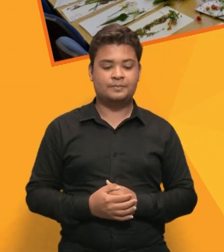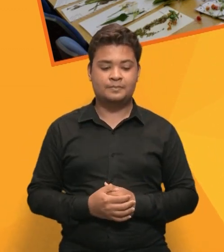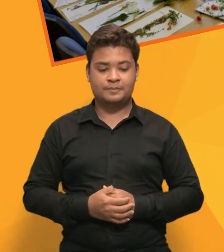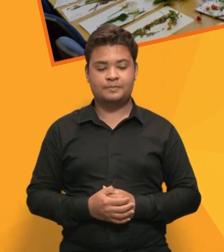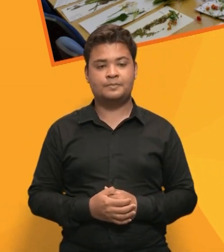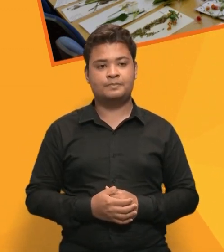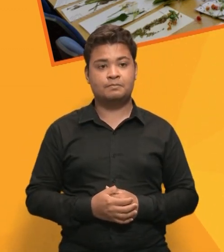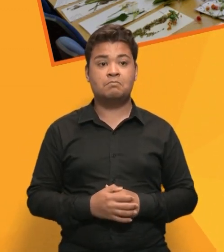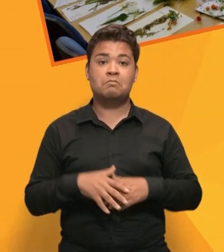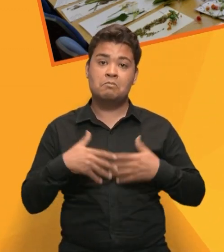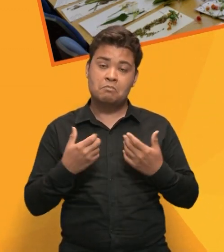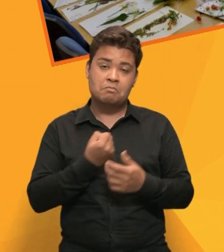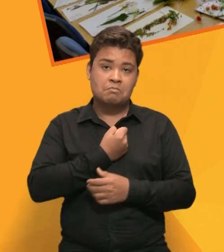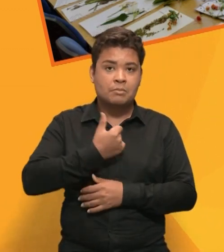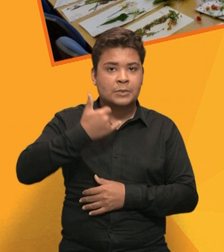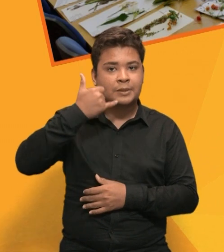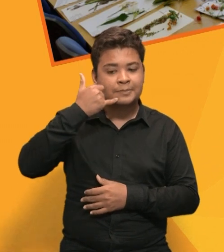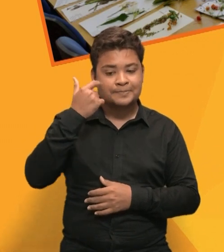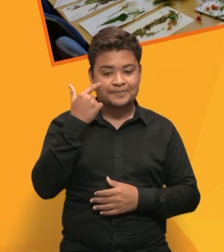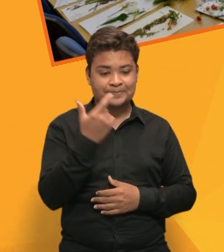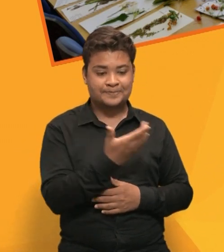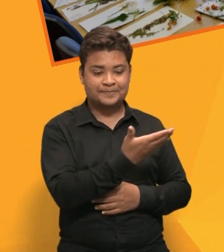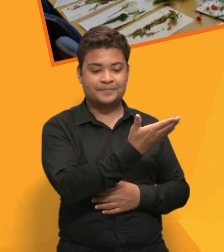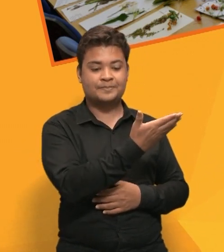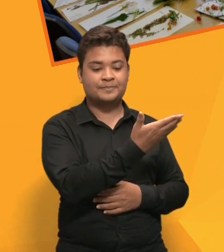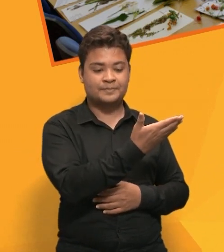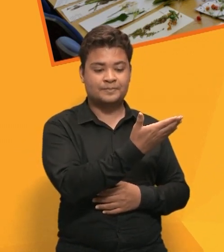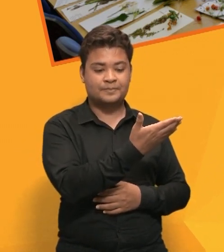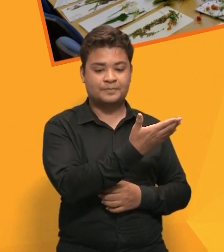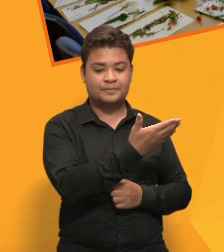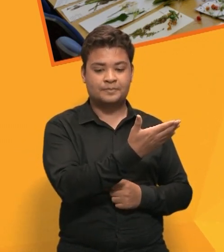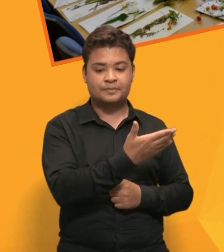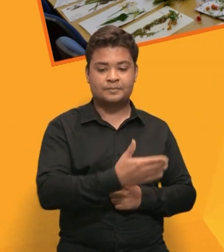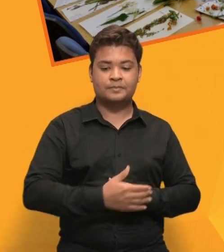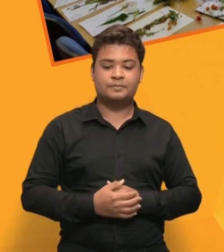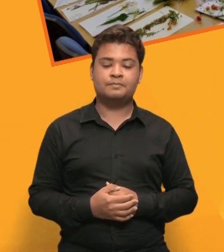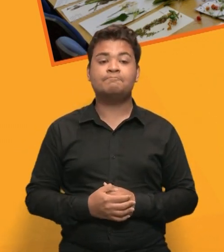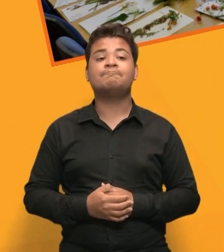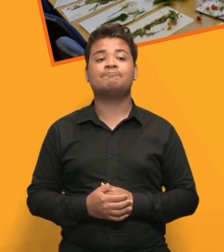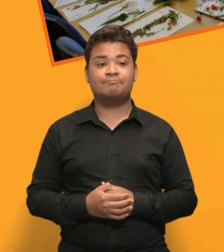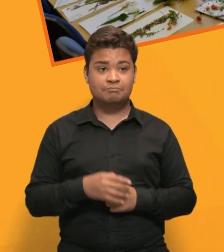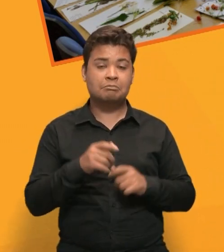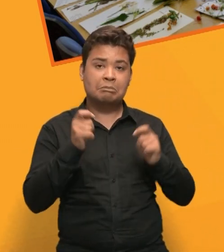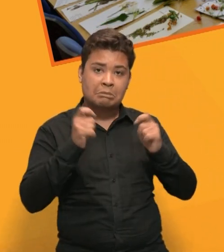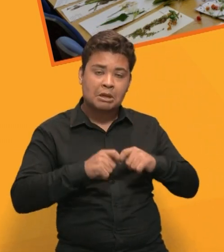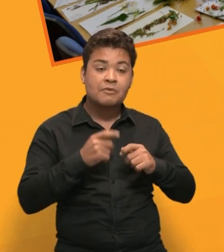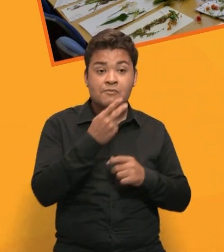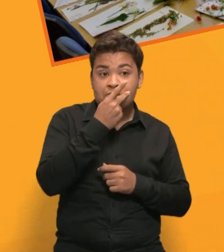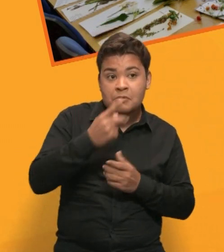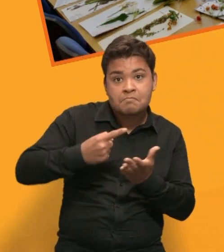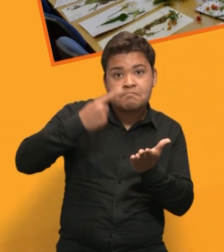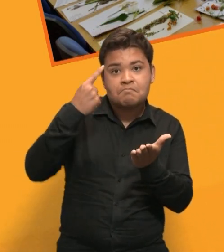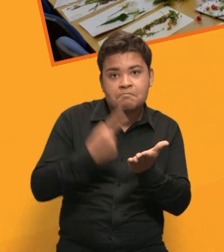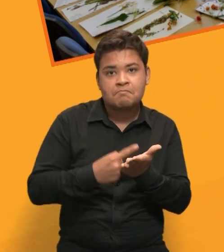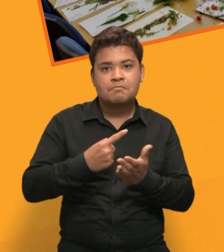uc.ufg.br ou ligue no telefone 3521 1186 para agendar uma visita.